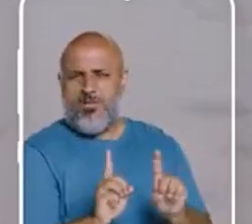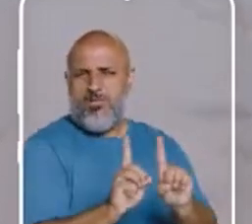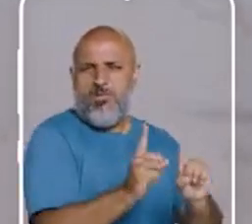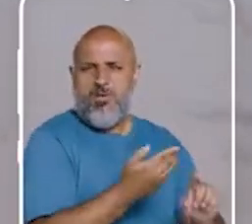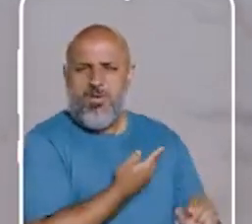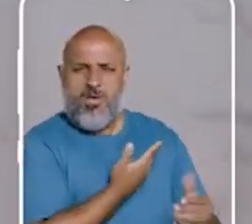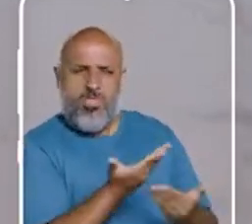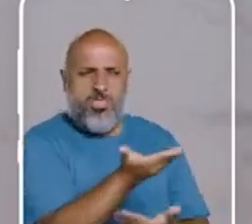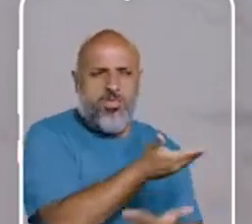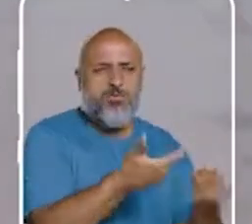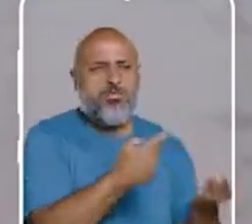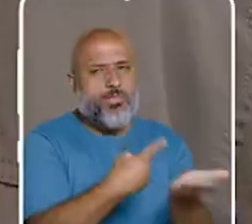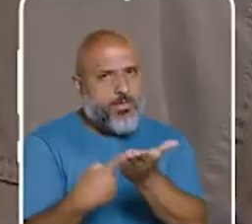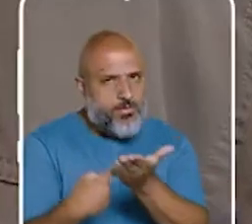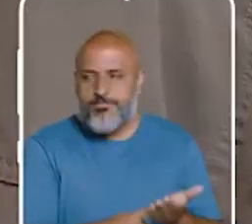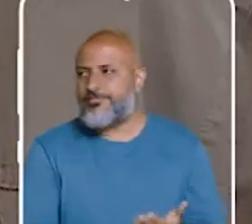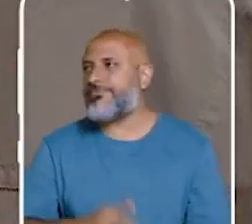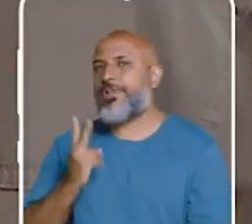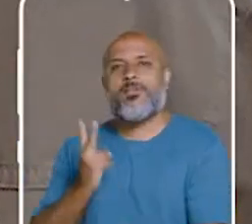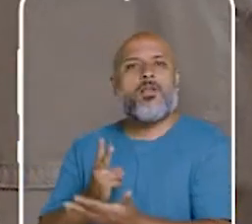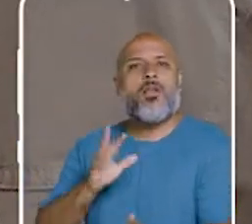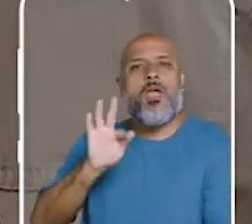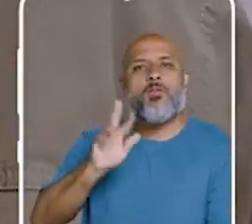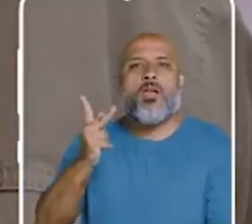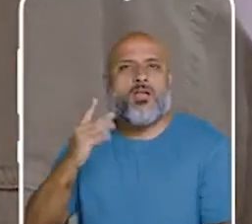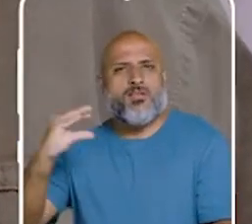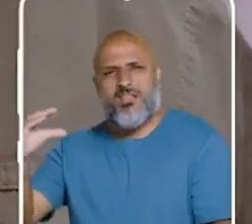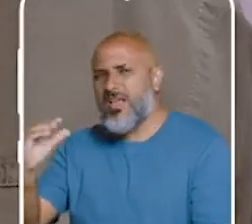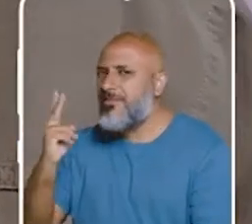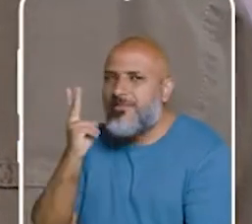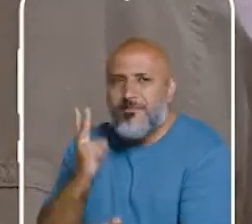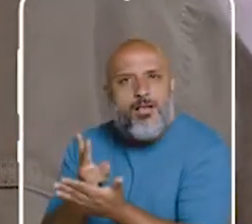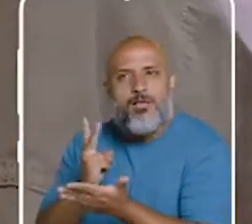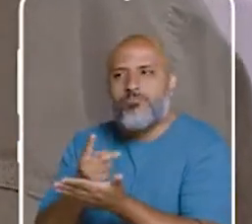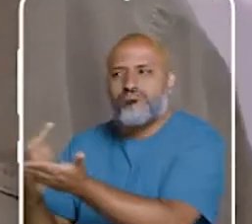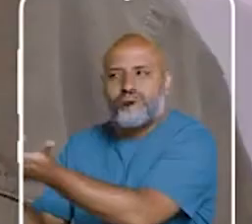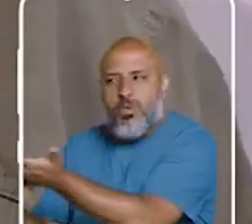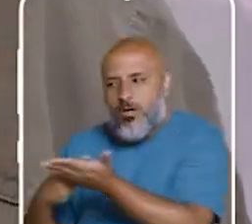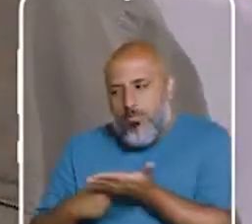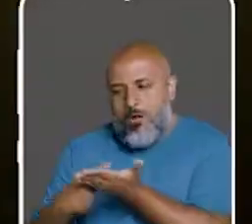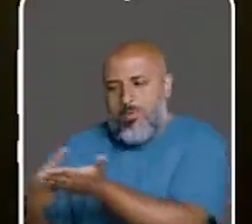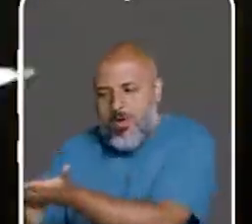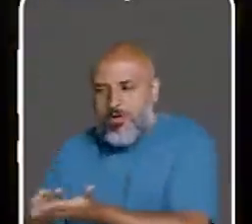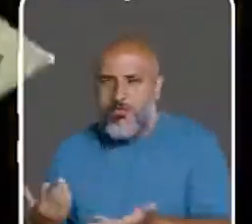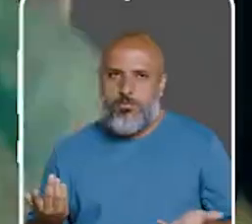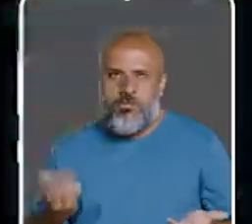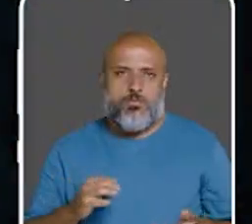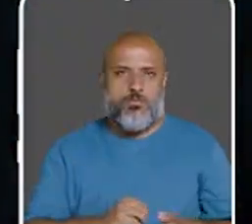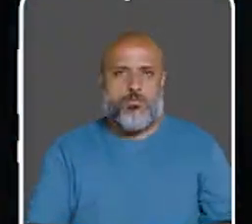nesse cara com um aliado desse jeito? Desde sempre, desde Fernando Henrique, sempre foi um toma lá da cá.